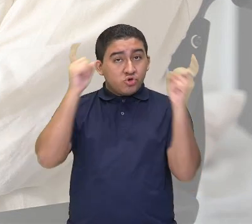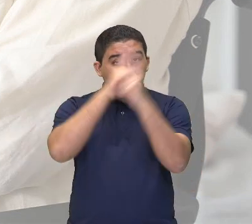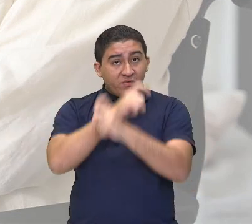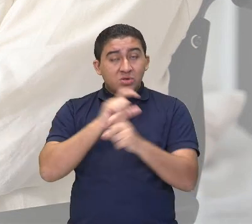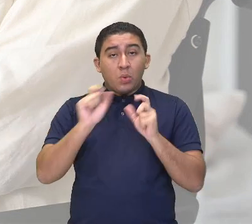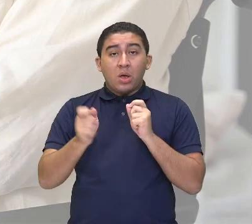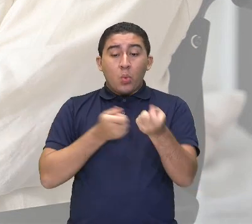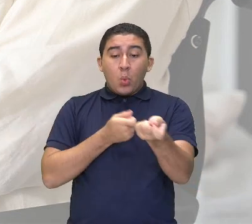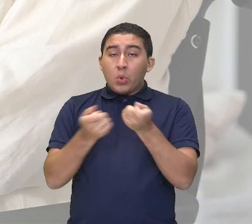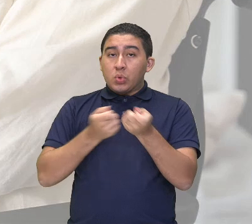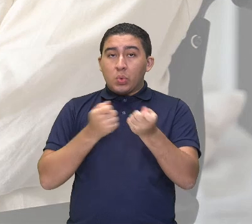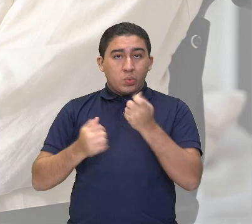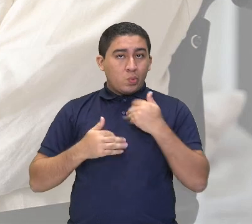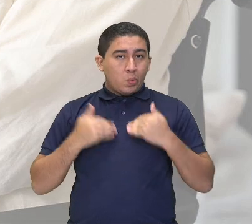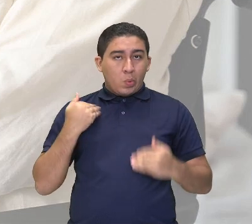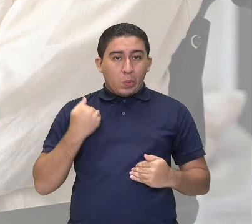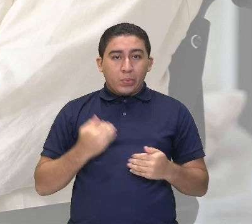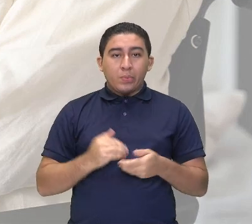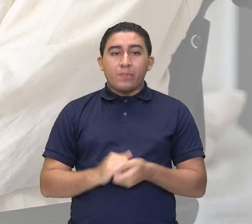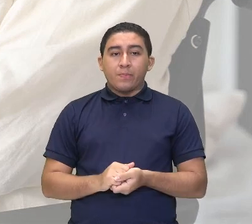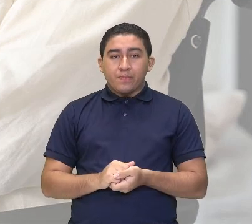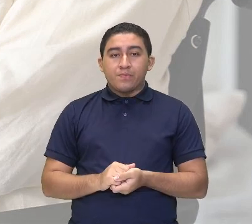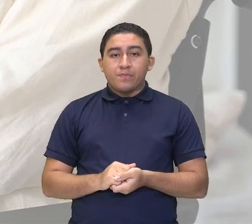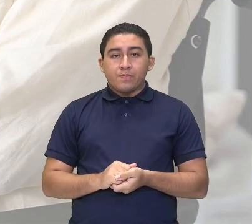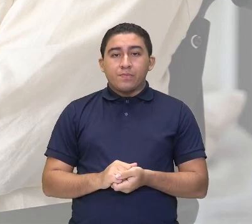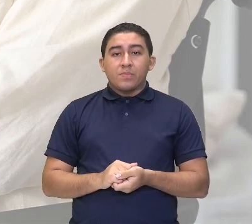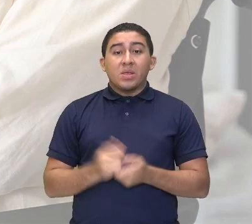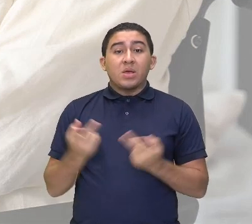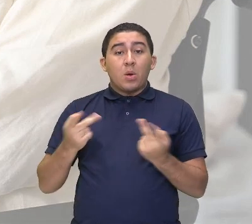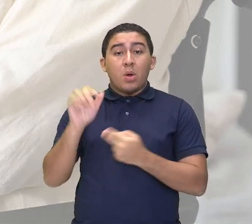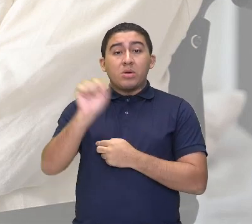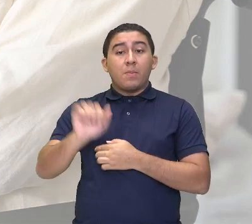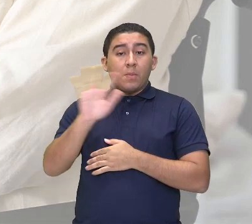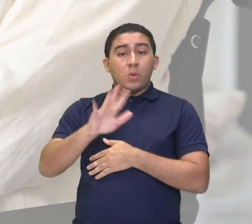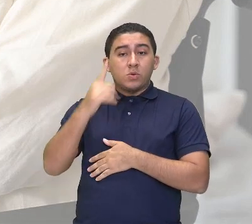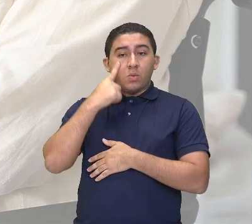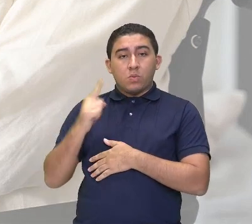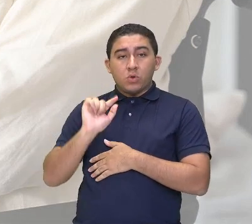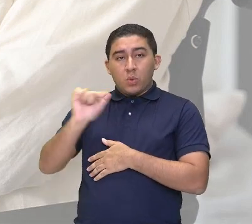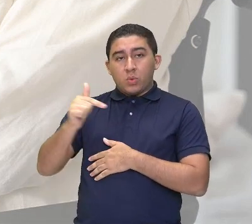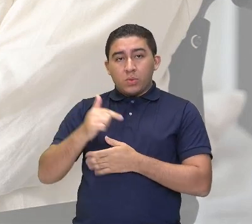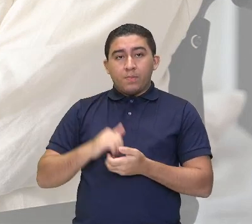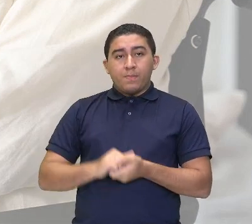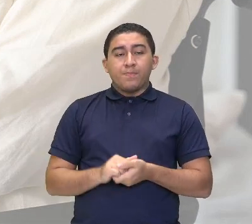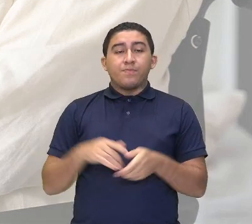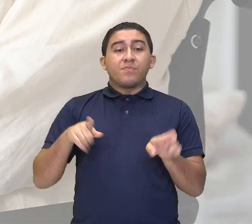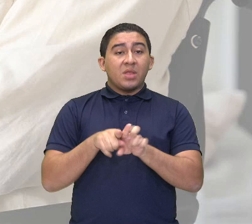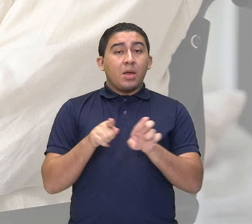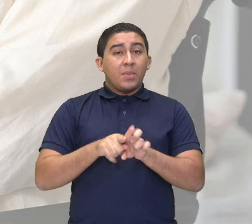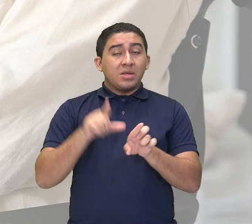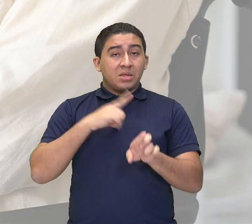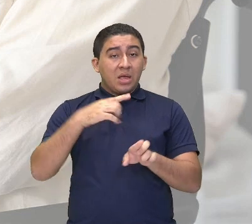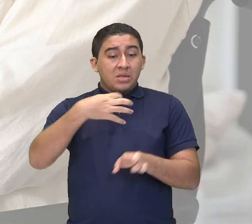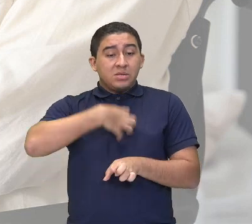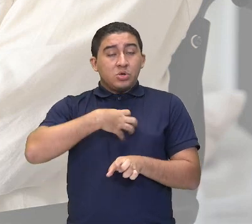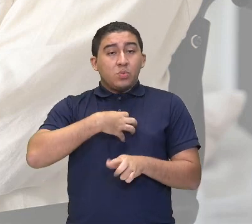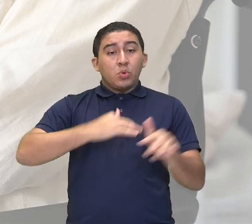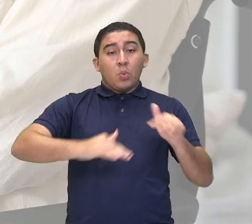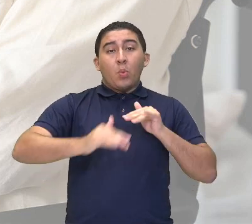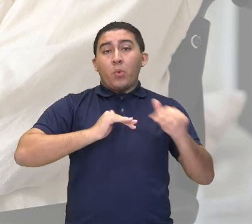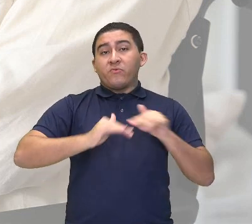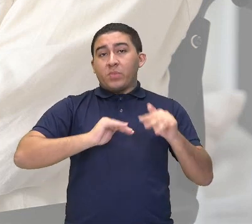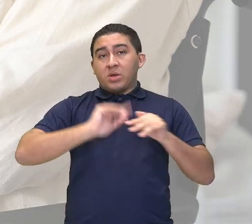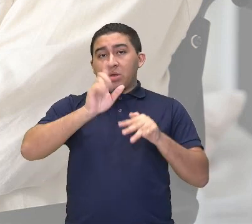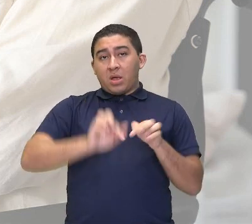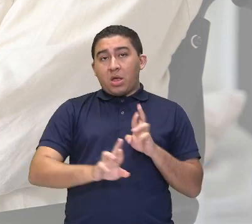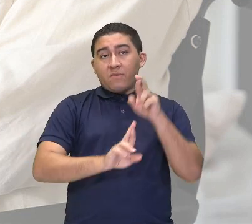motora. Então, como a gente está observando aí na imagem. Além disso, olha só, na próxima imagem. Além dos sintomas motores, que são esses